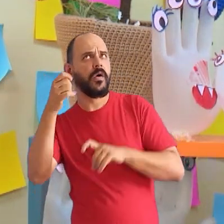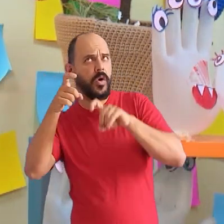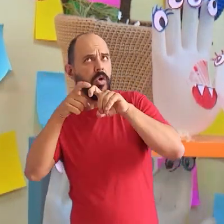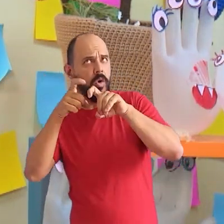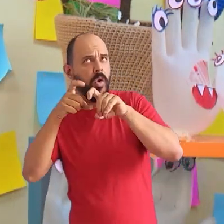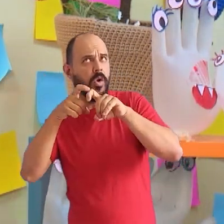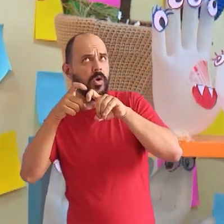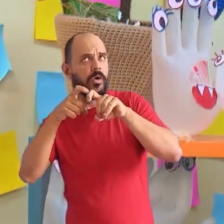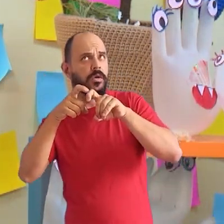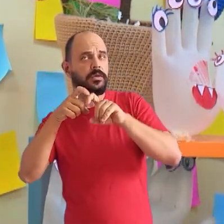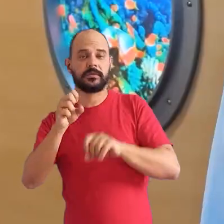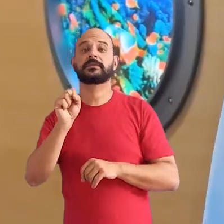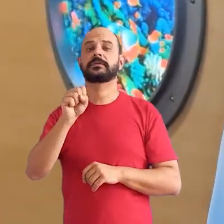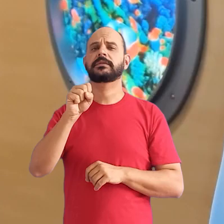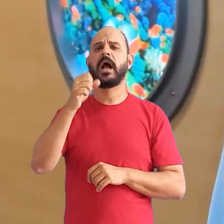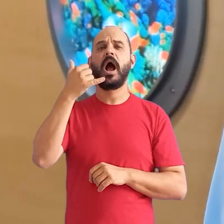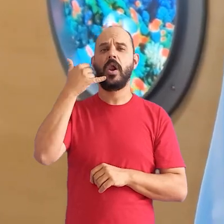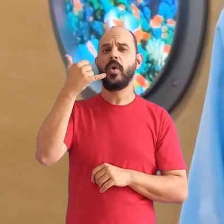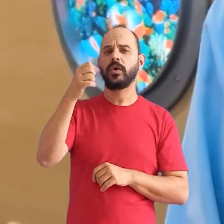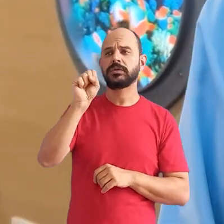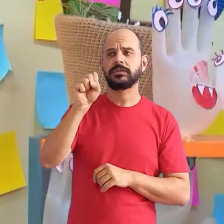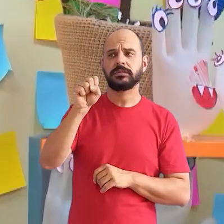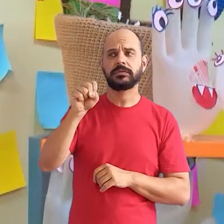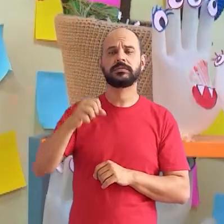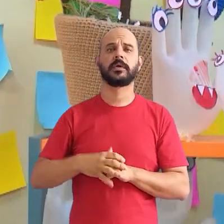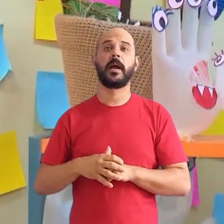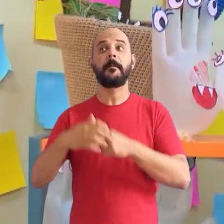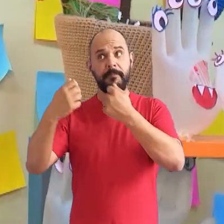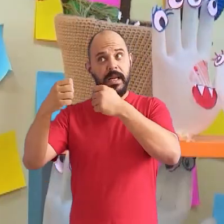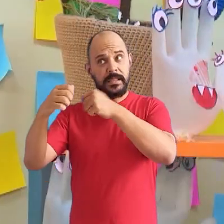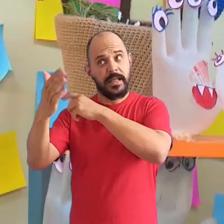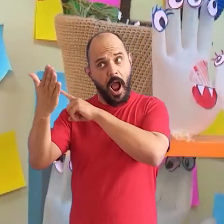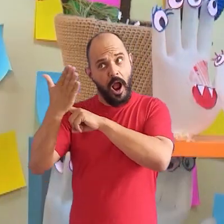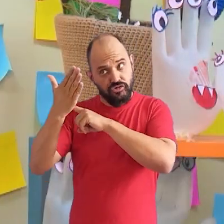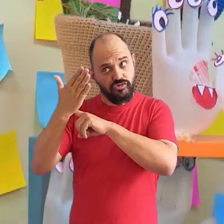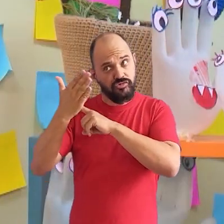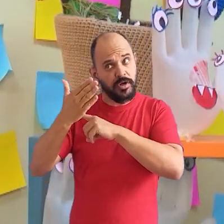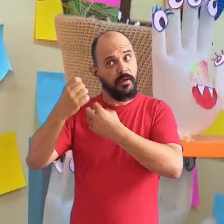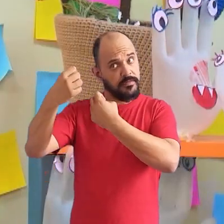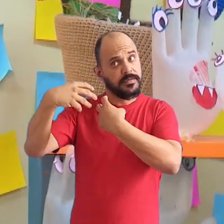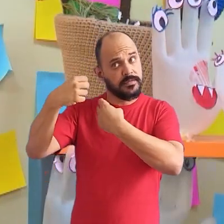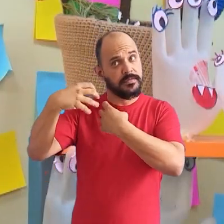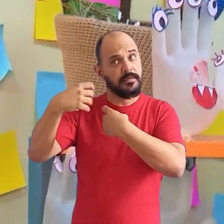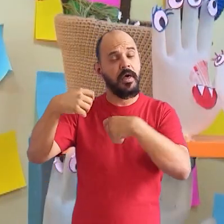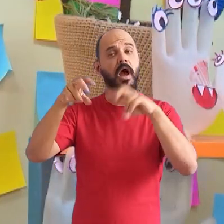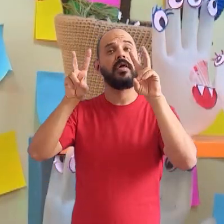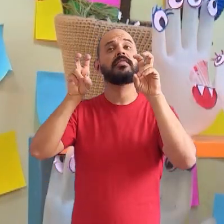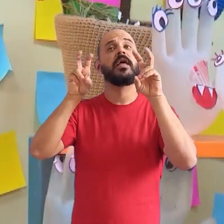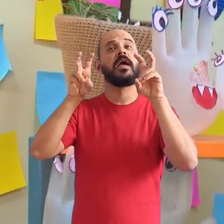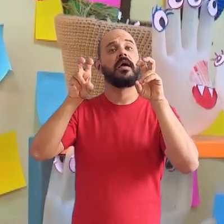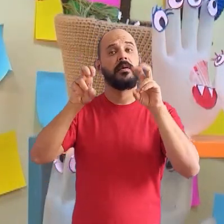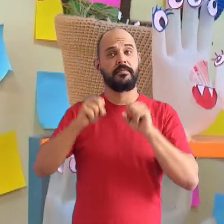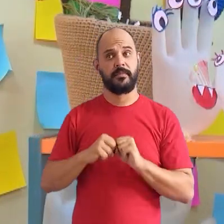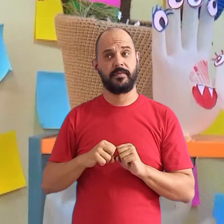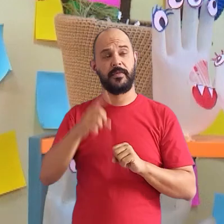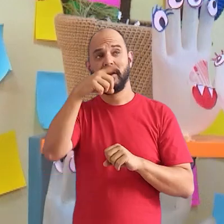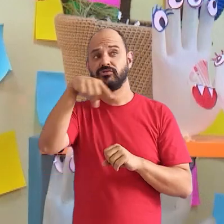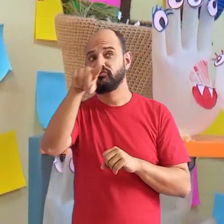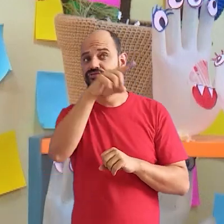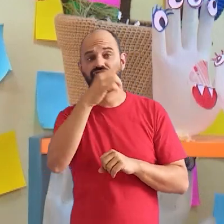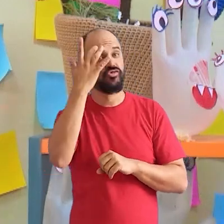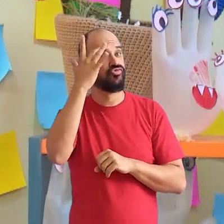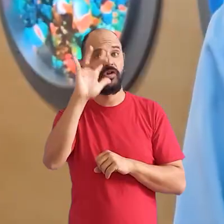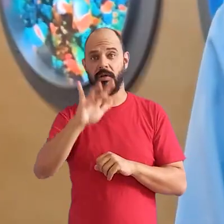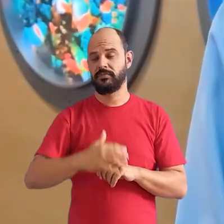Alô, Dr. Luiz Fernando? Alô! Precisamos da sua ajuda para ensinar mais sobre um assunto que para muita gente ainda